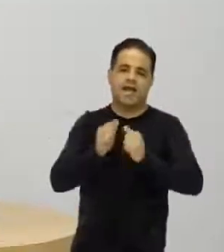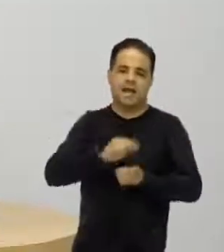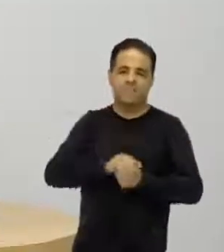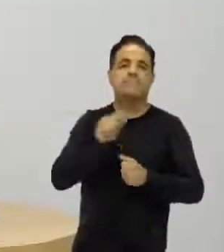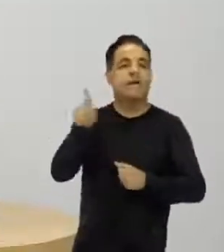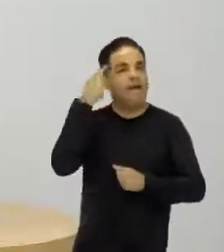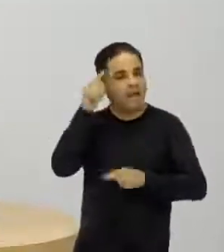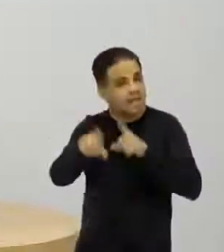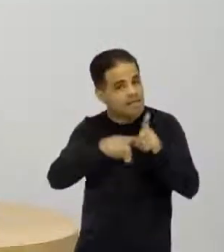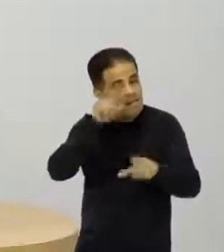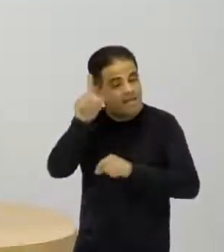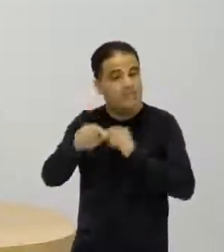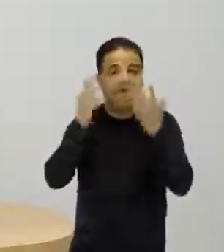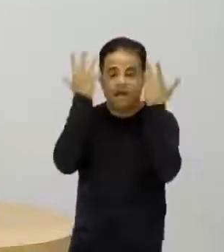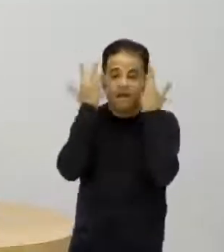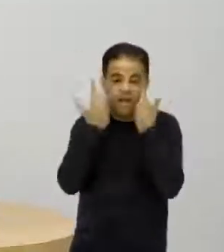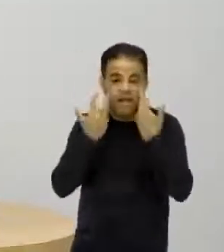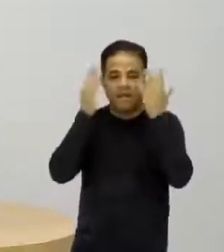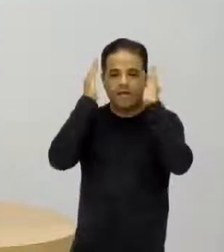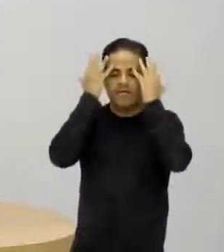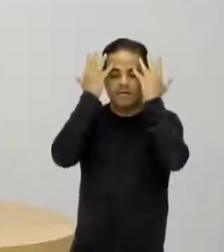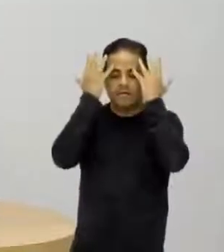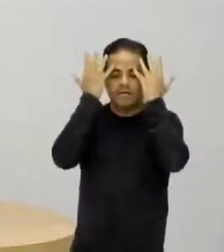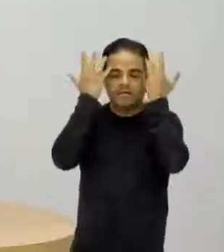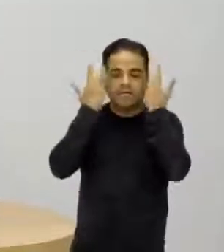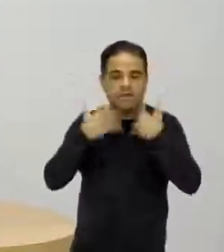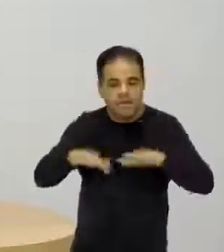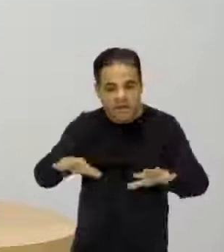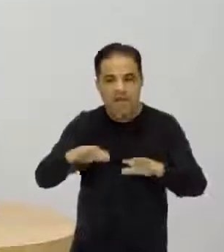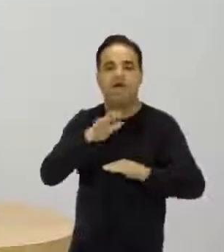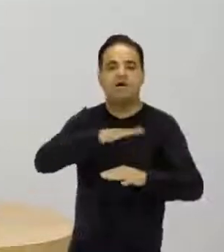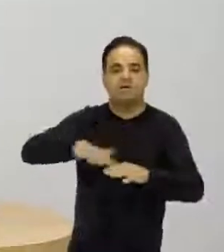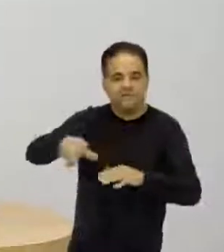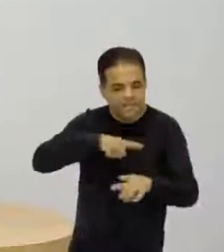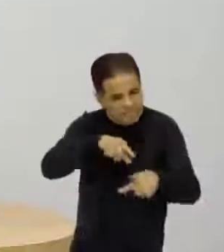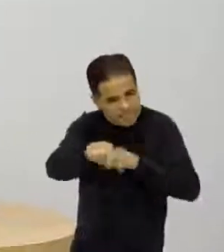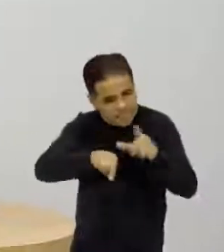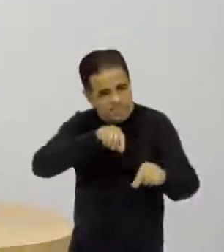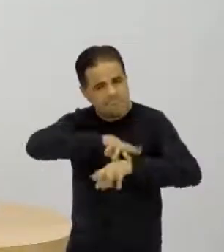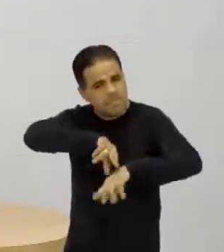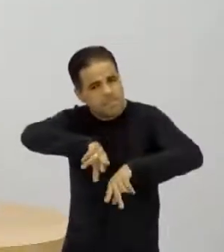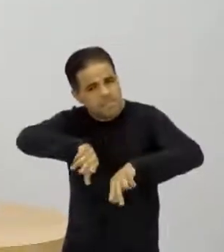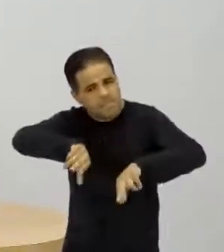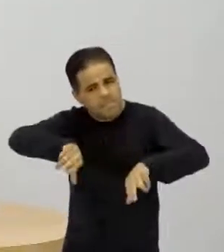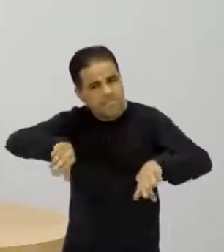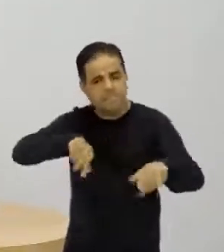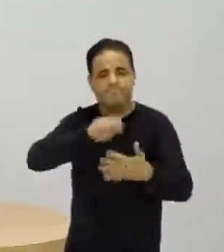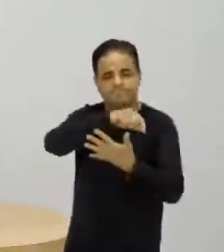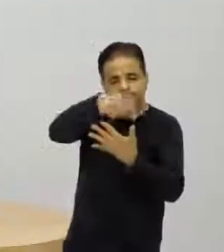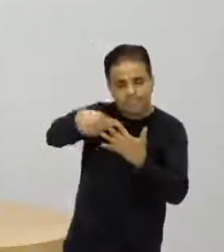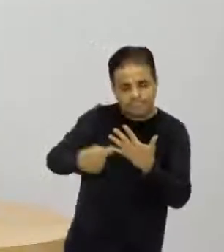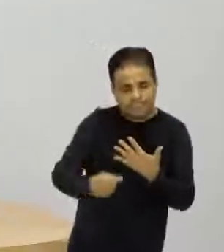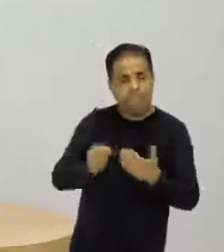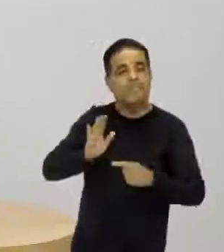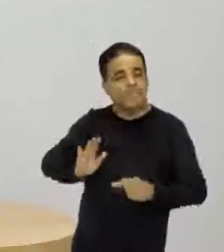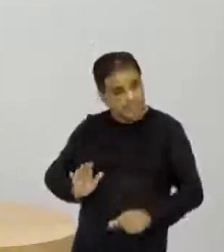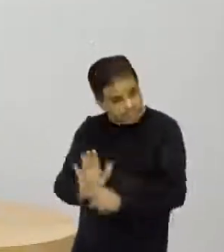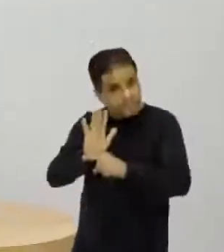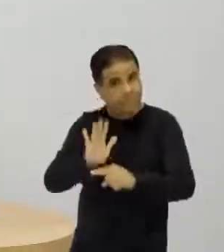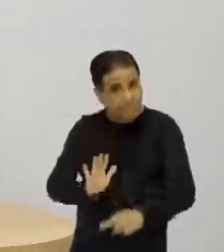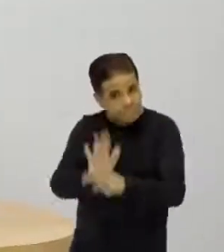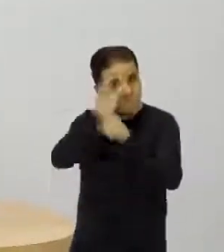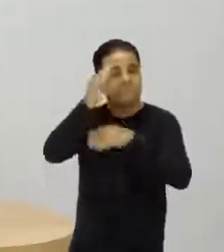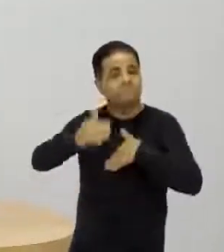Então, a seleção natural, ela não é exclusiva. A gente tem uma série de outros fatores que também auxiliam